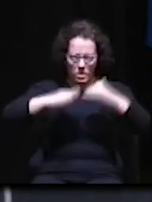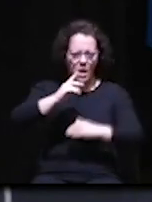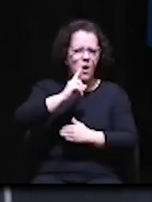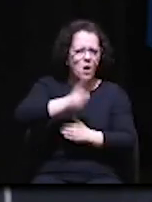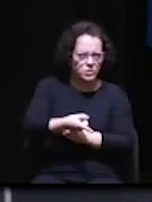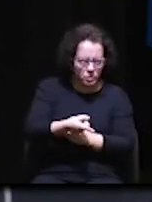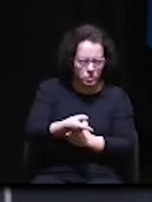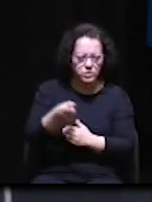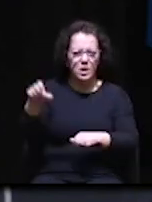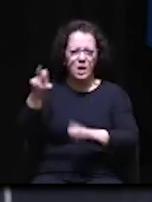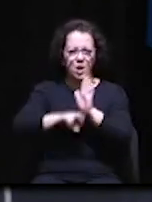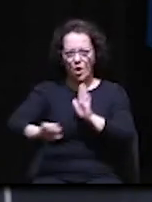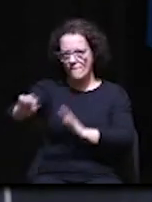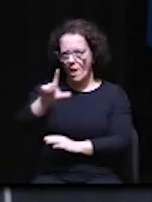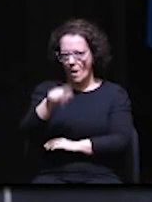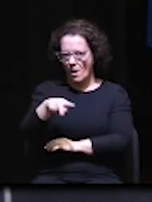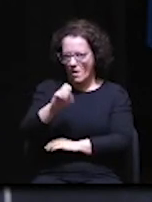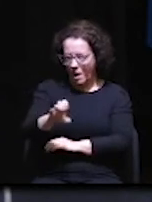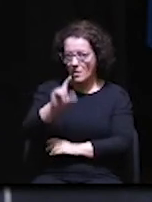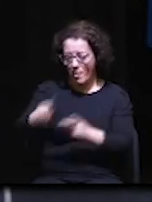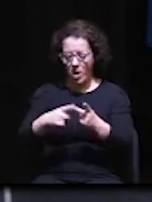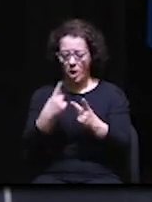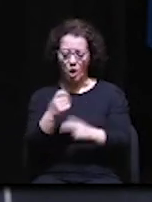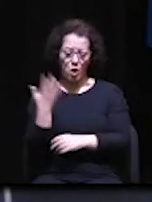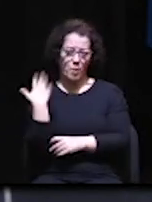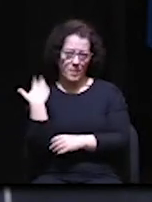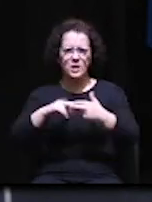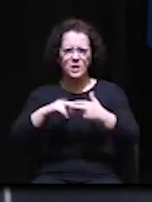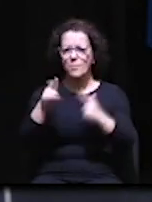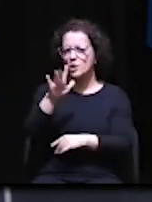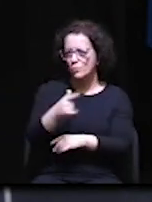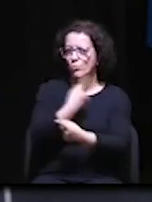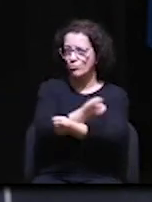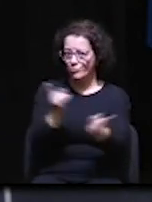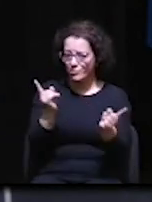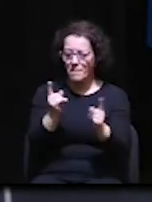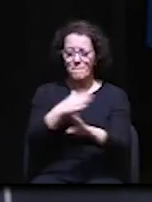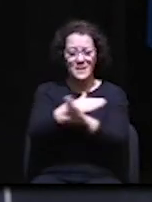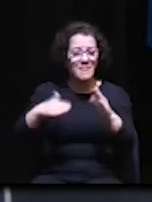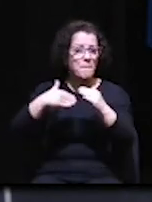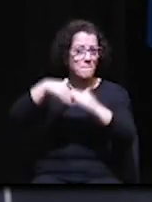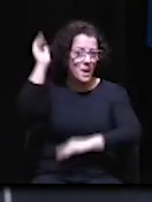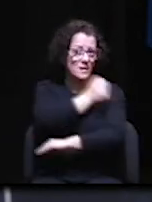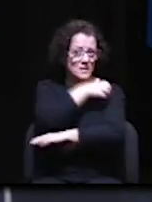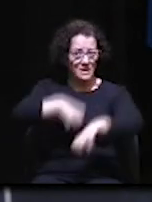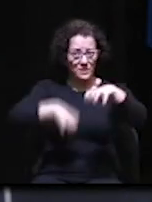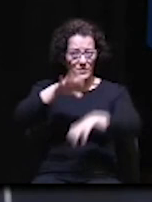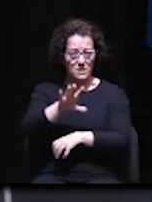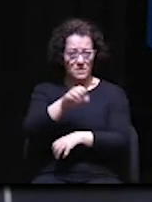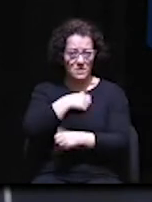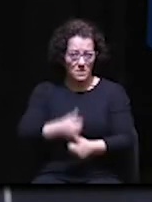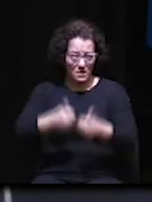o relatório do LNEC, como ainda há um mês a própria Câmara Municipal de Lisboa dizia que mais de metade do edificado da